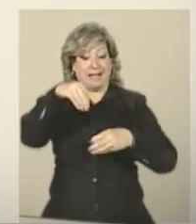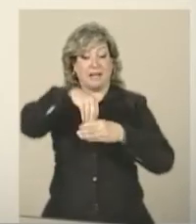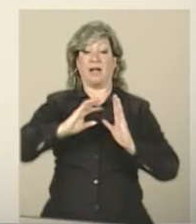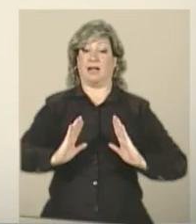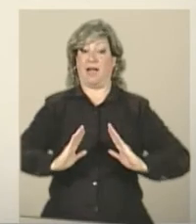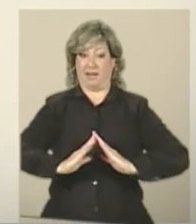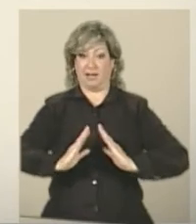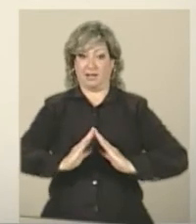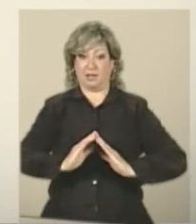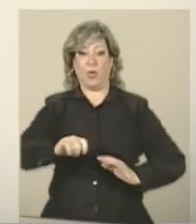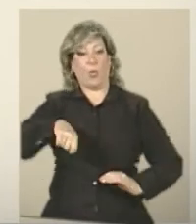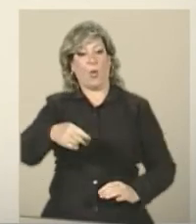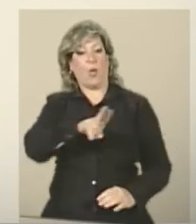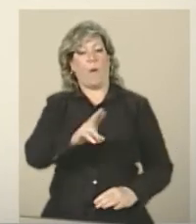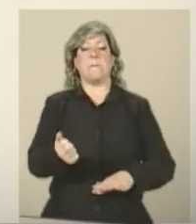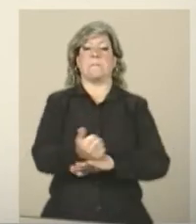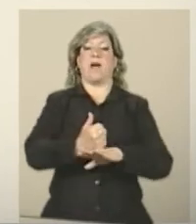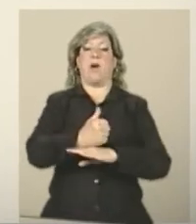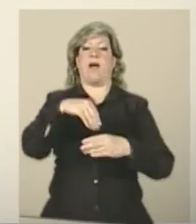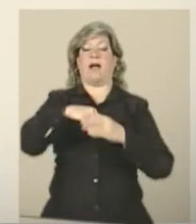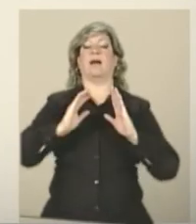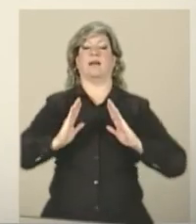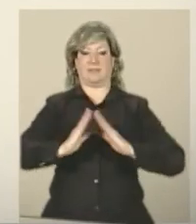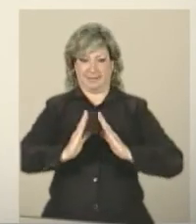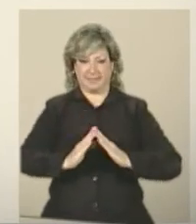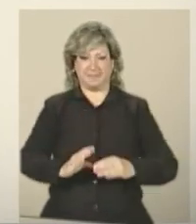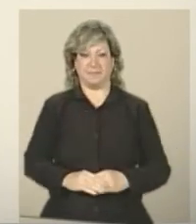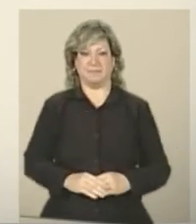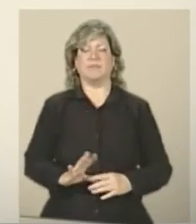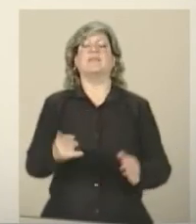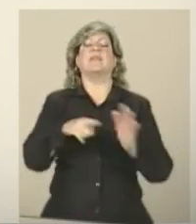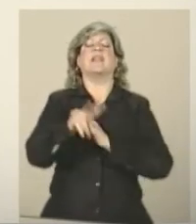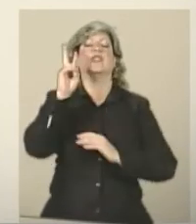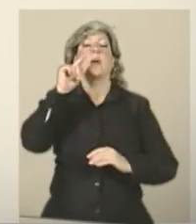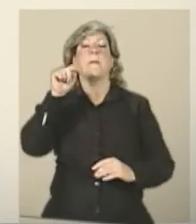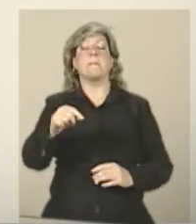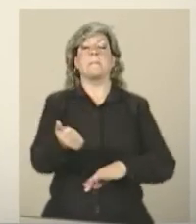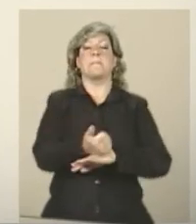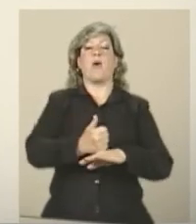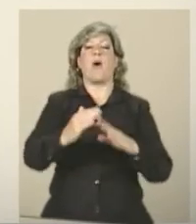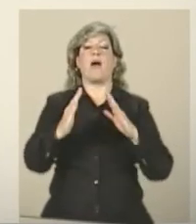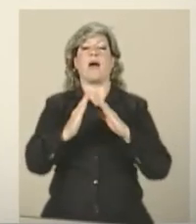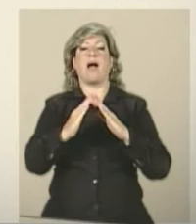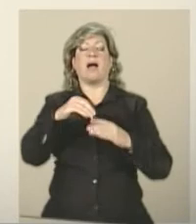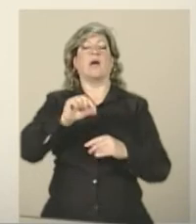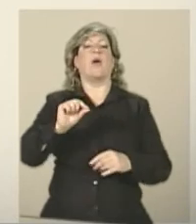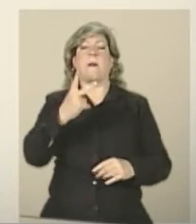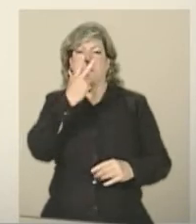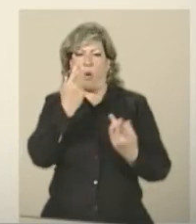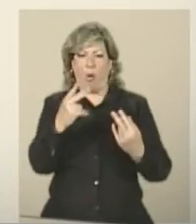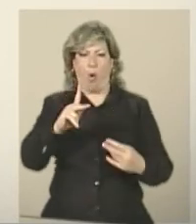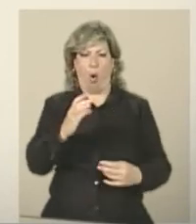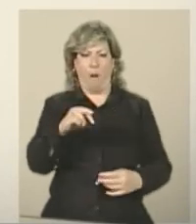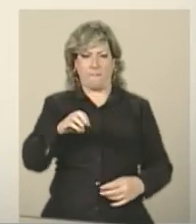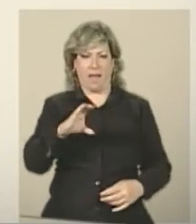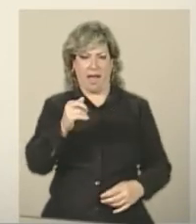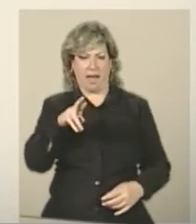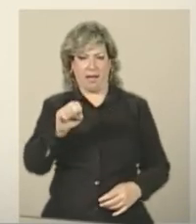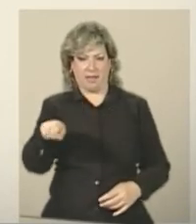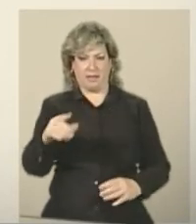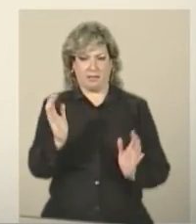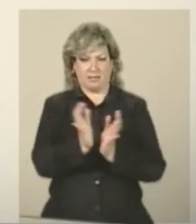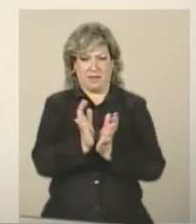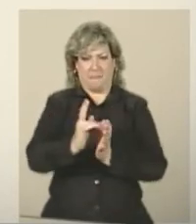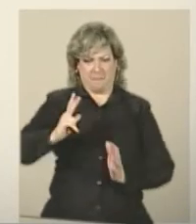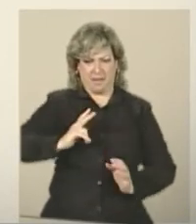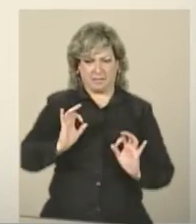domiciliar o nosso melhor em casa e sobre o melhor em casa Presidente aí ele é parecido com que chamam de home care da